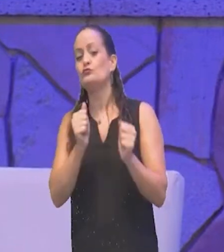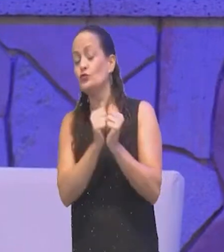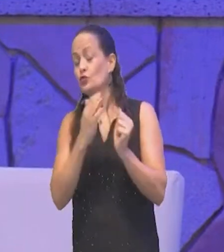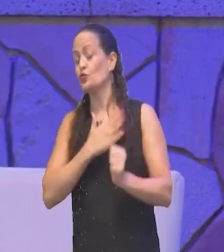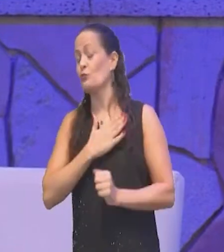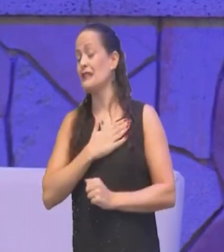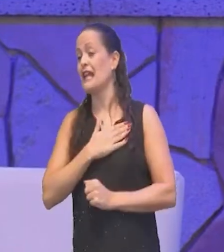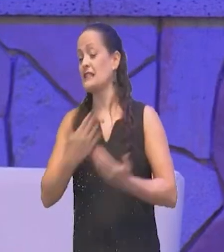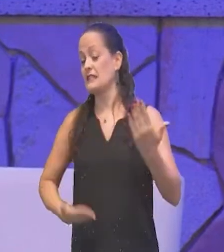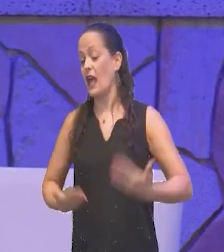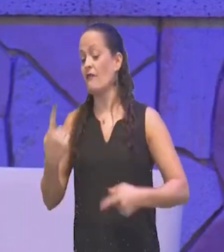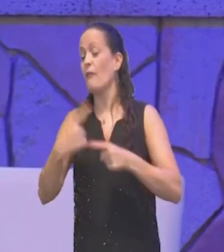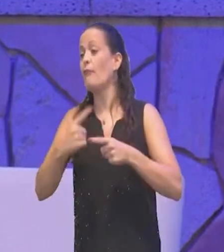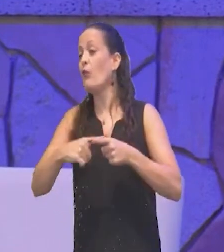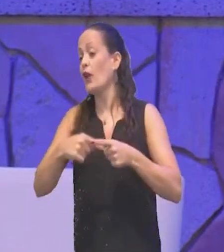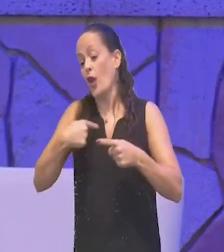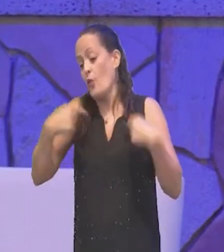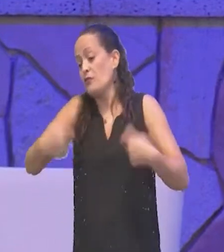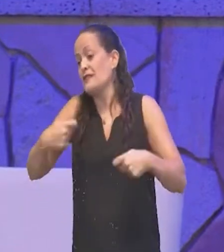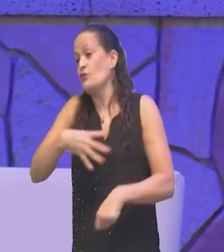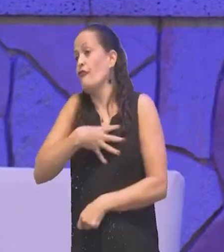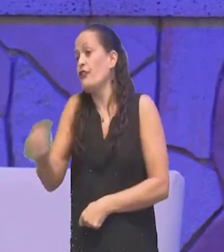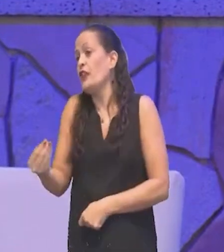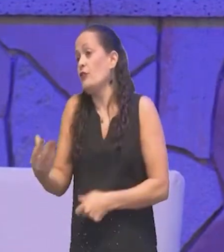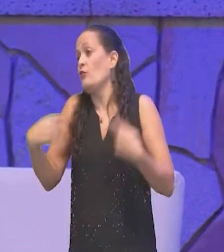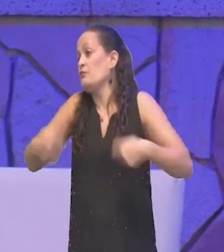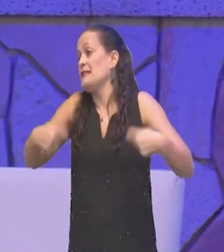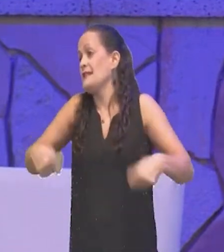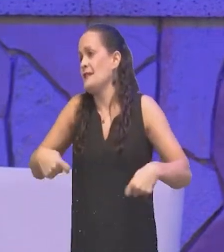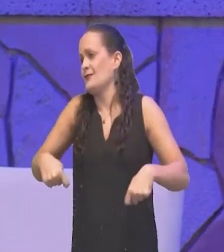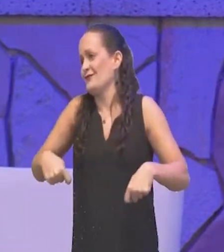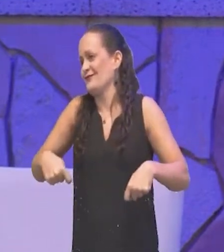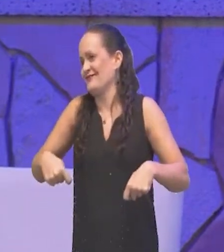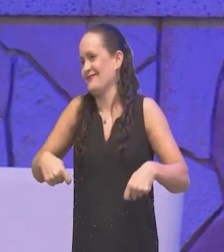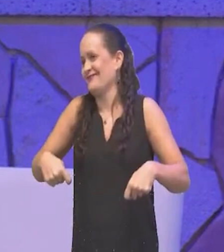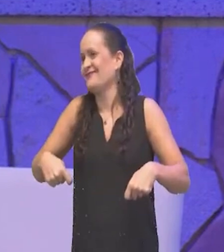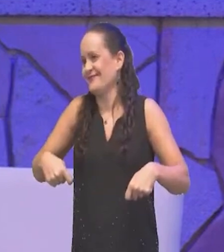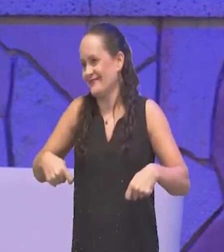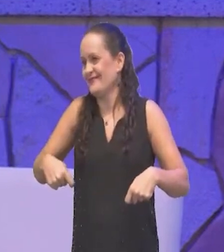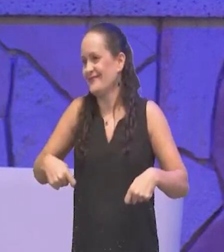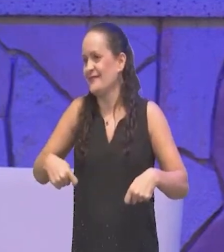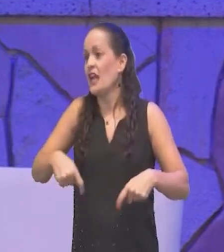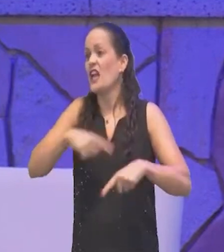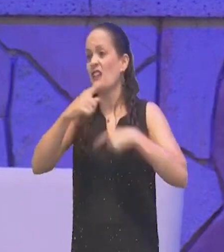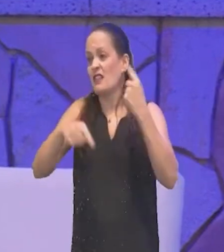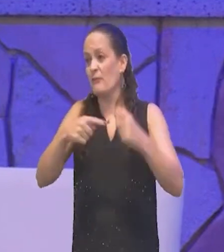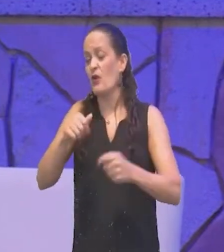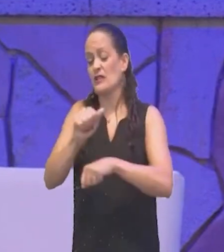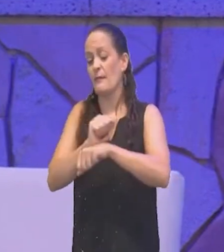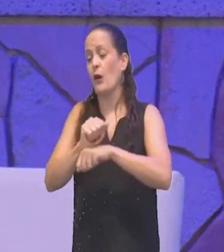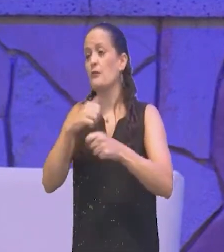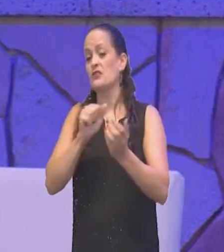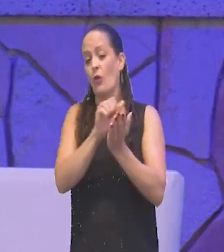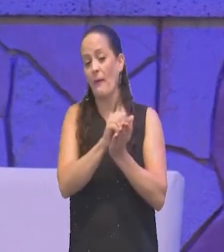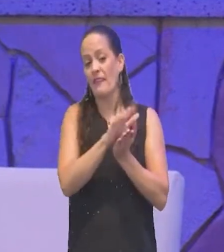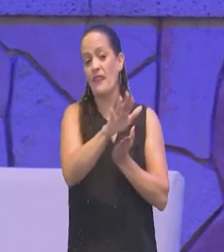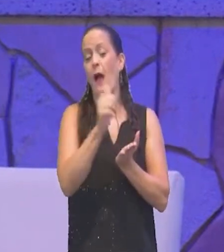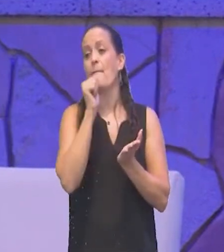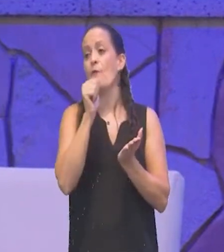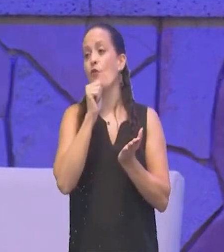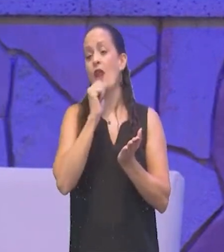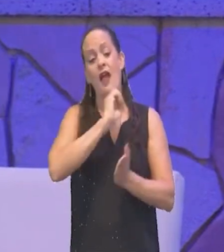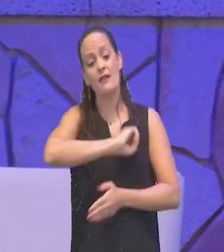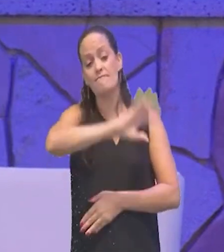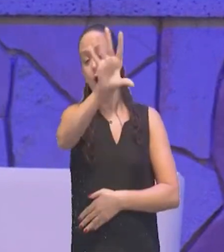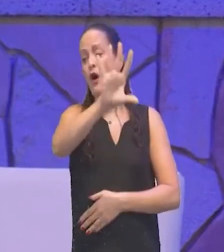dificuldade entre eles, e Abraão teve que despachar o seu filho embora com a sua mãe Agar, e este caso lhe